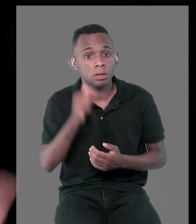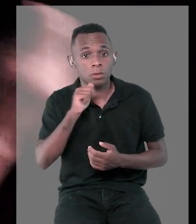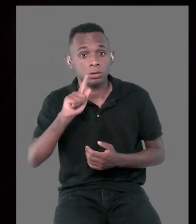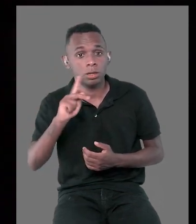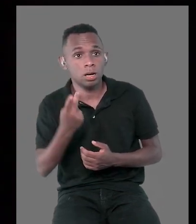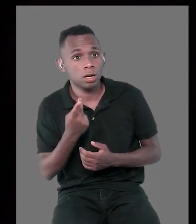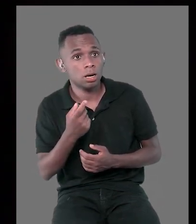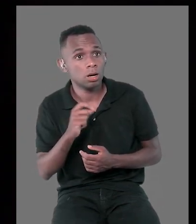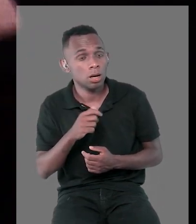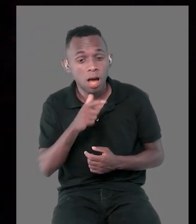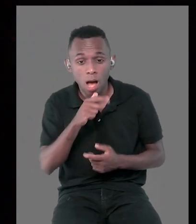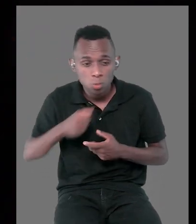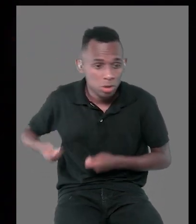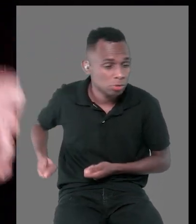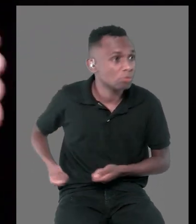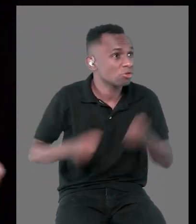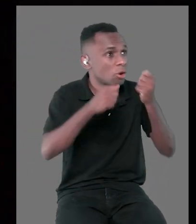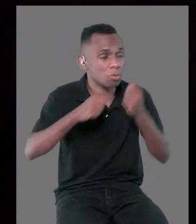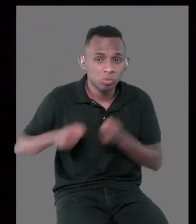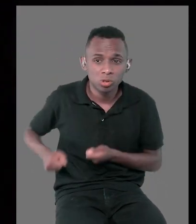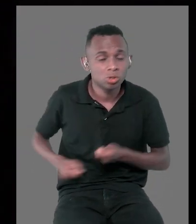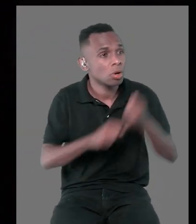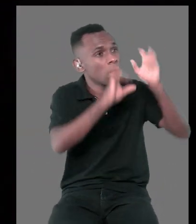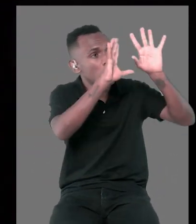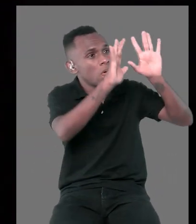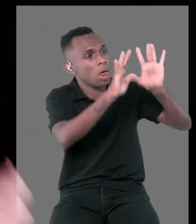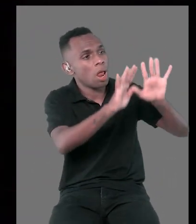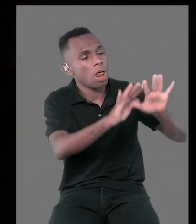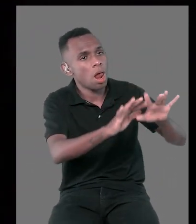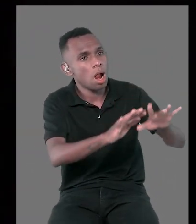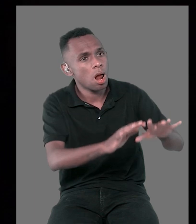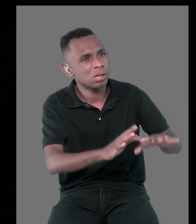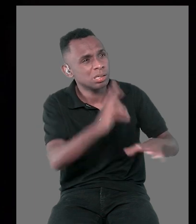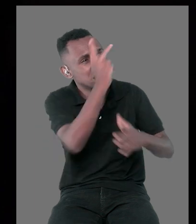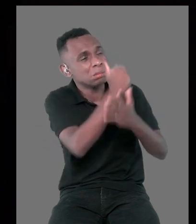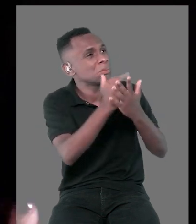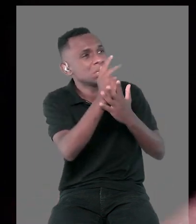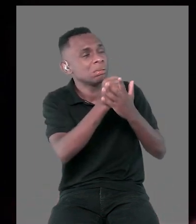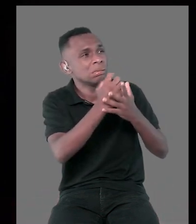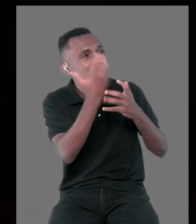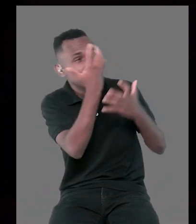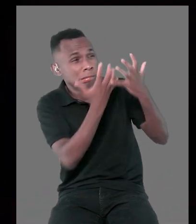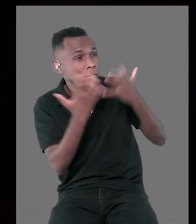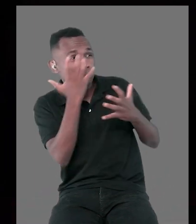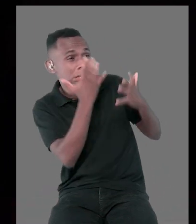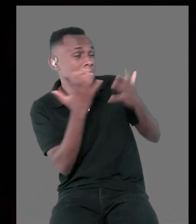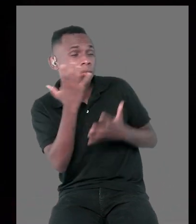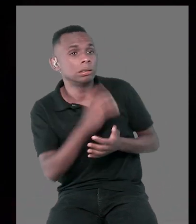GH jogando água, né? Para desmanchar aquela imagem que ela não consegue enfrentar.